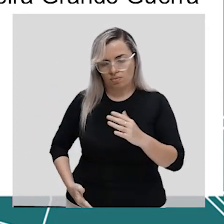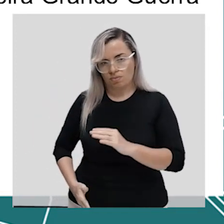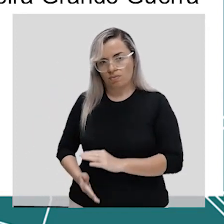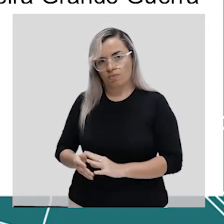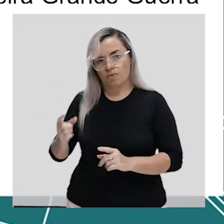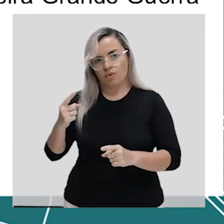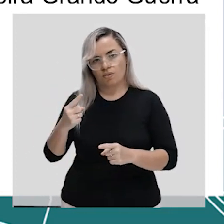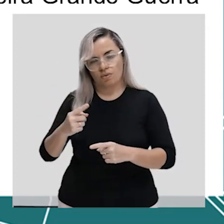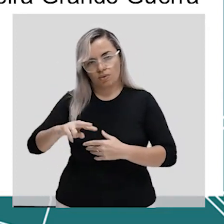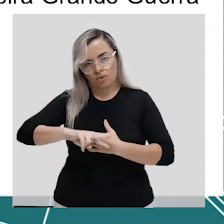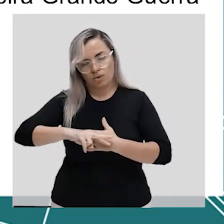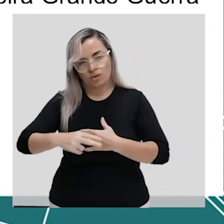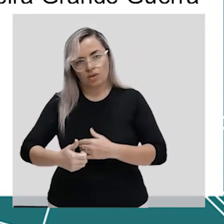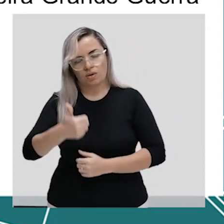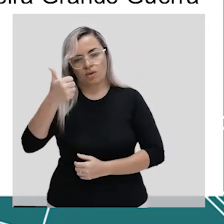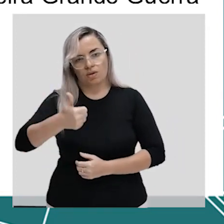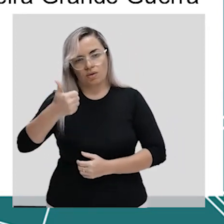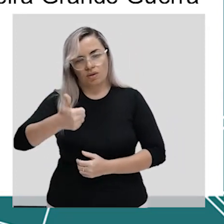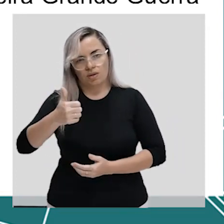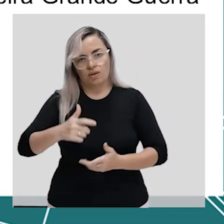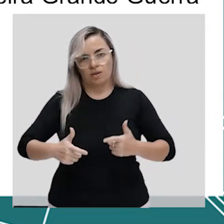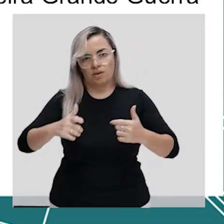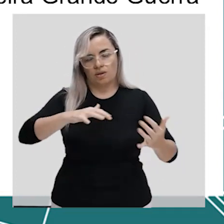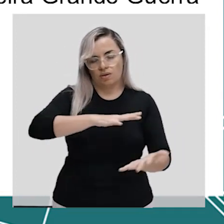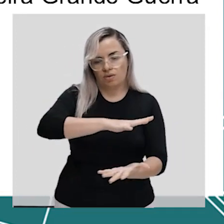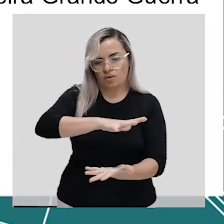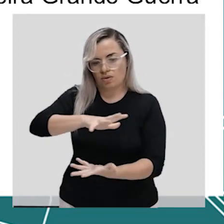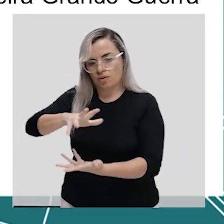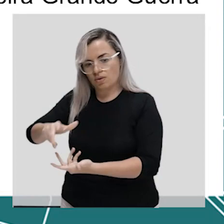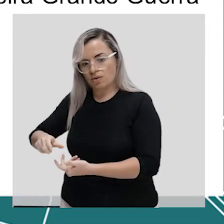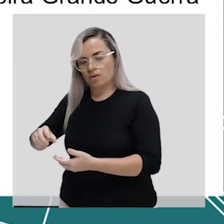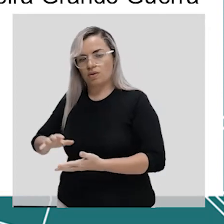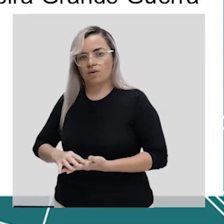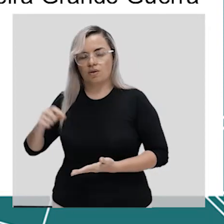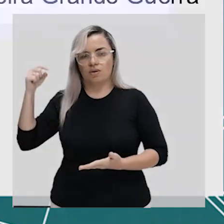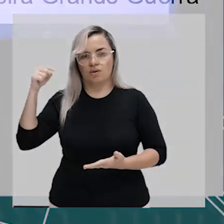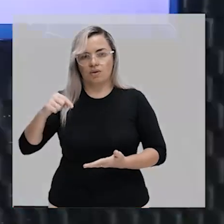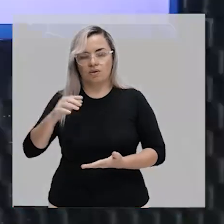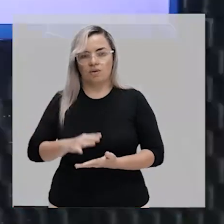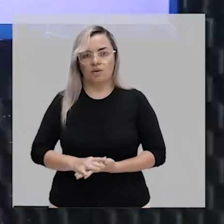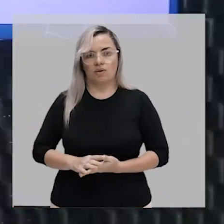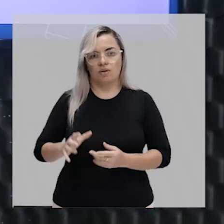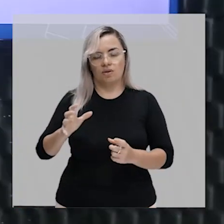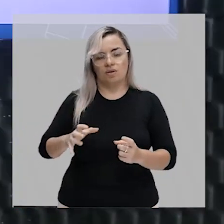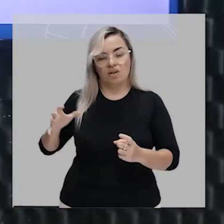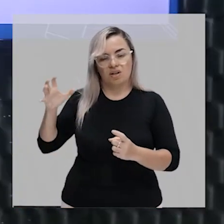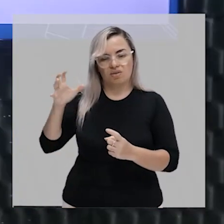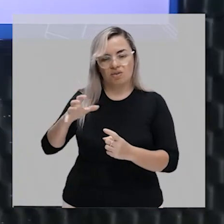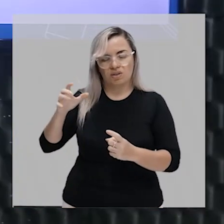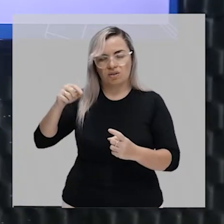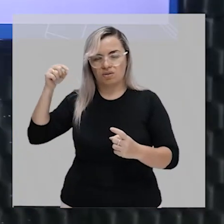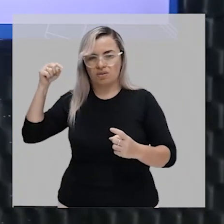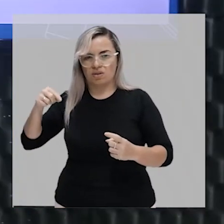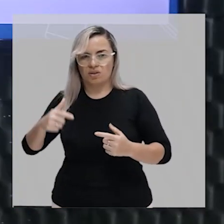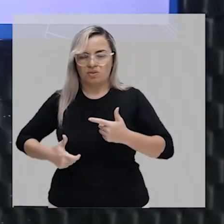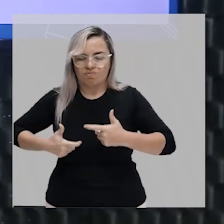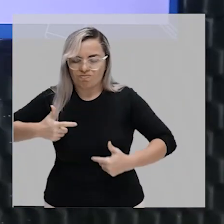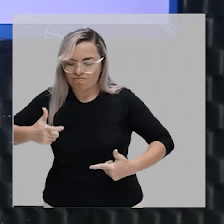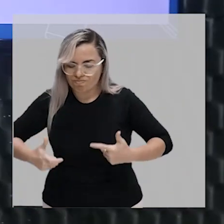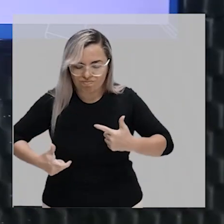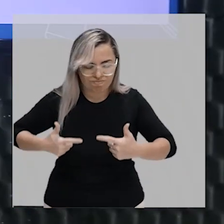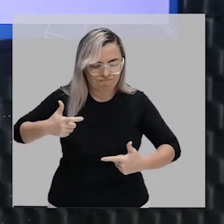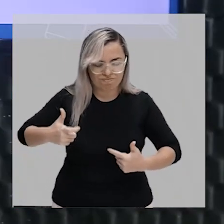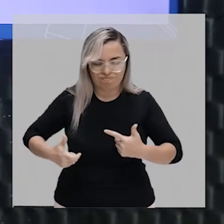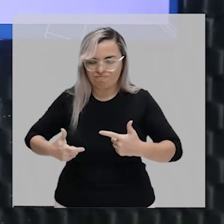Guerra Mundial. E a Primeira Guerra Mundial ela é fruto dos conflitos, das disputas